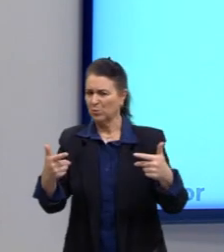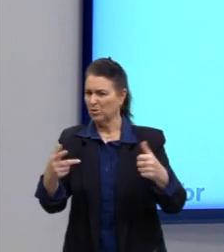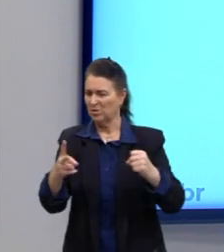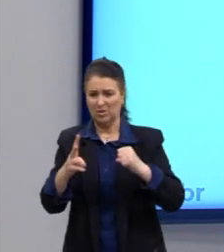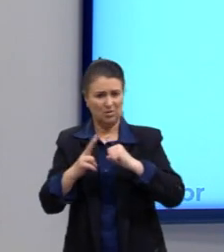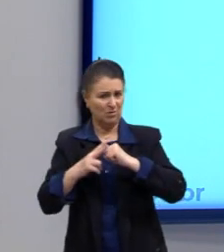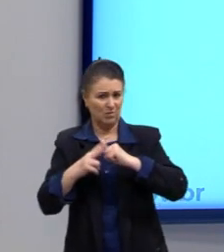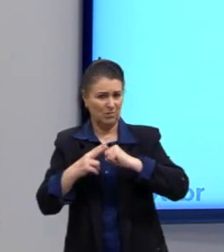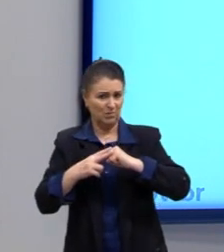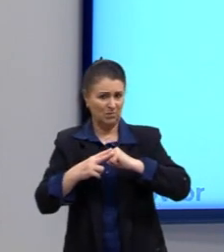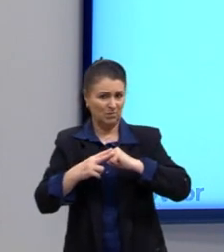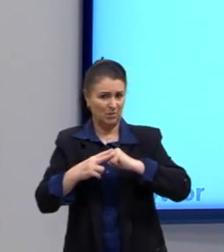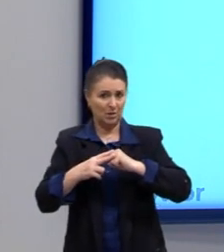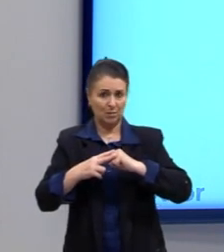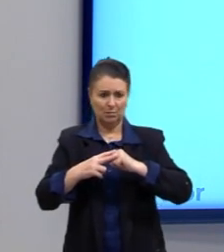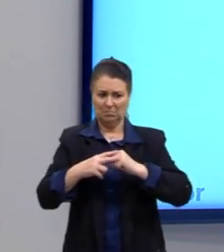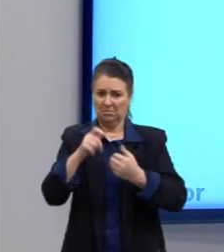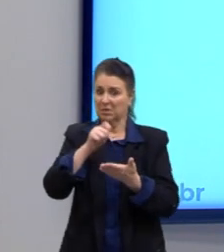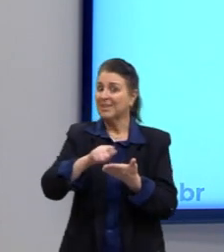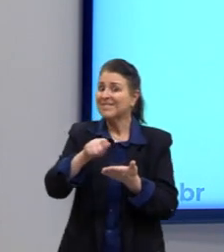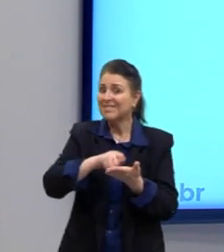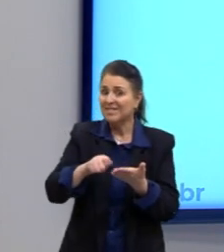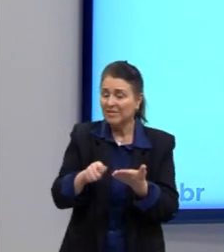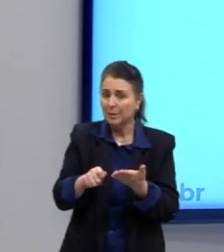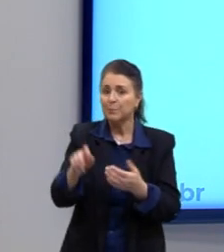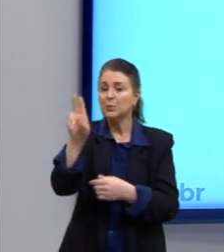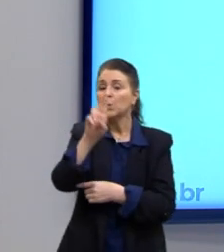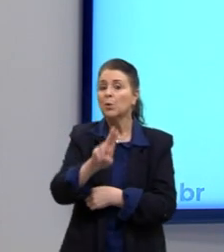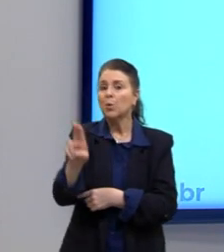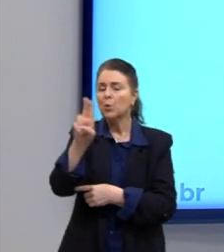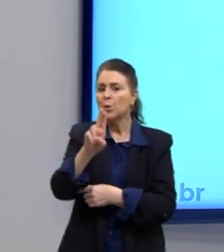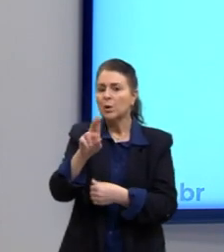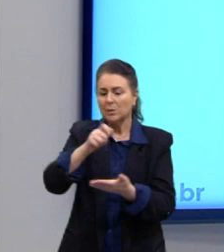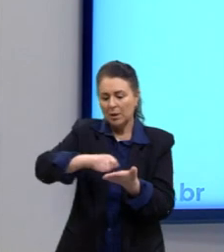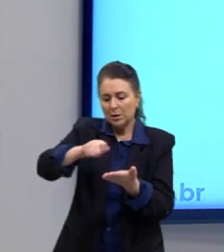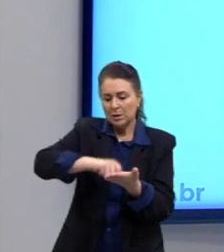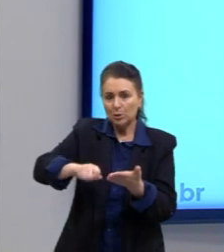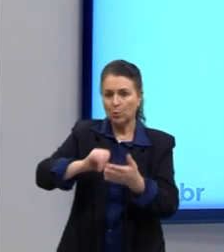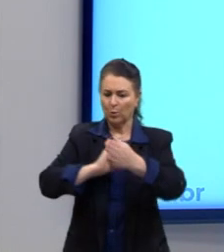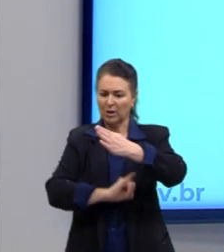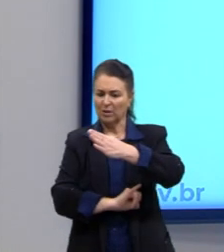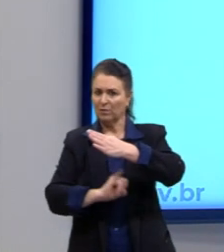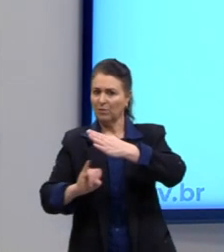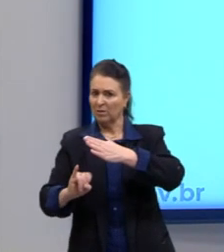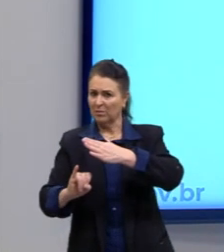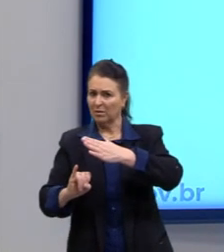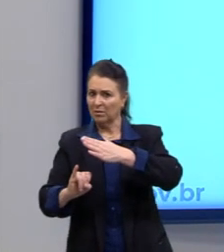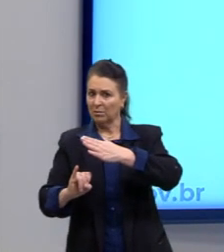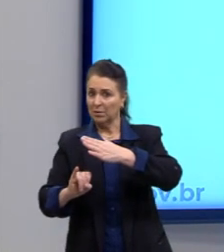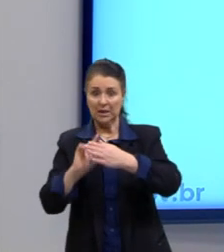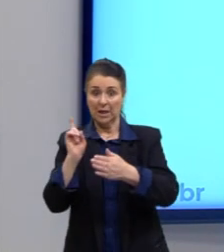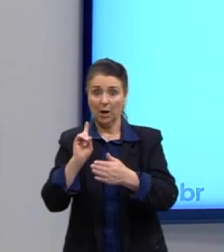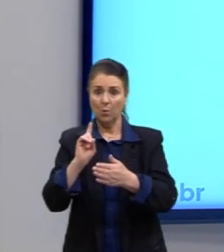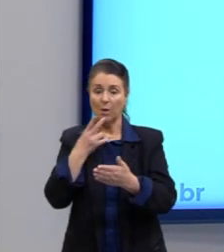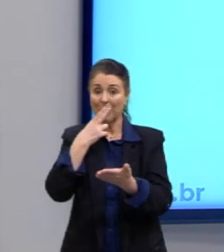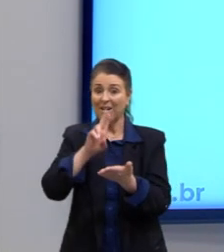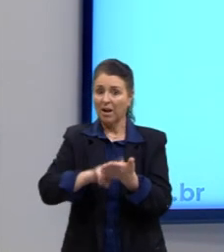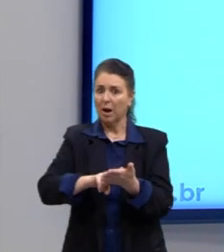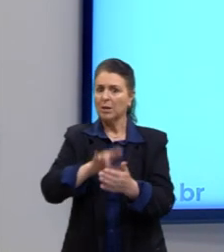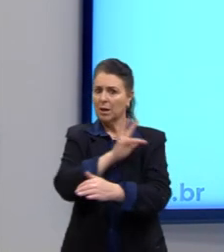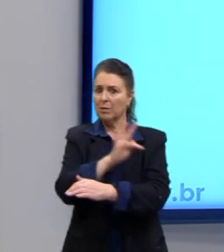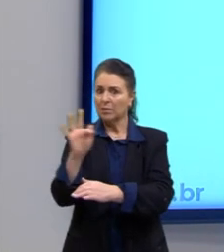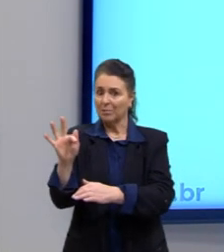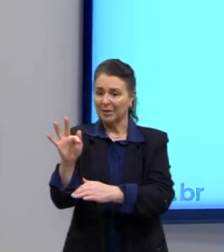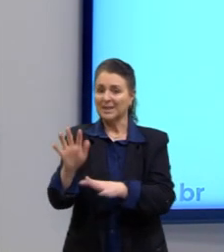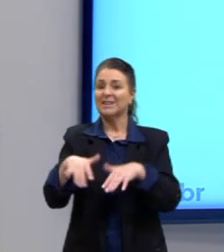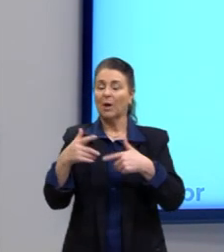tu tem que escrever ali ver mais né utilizará o registro informal não é formal é uma carta então alternativa